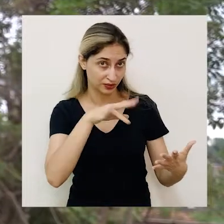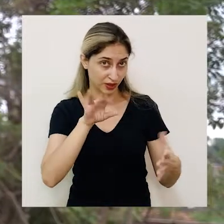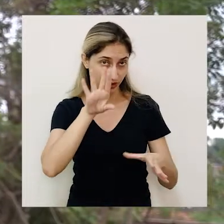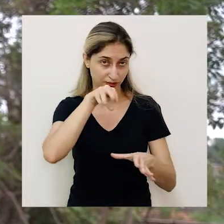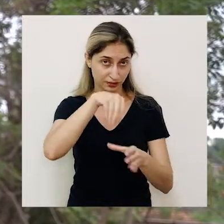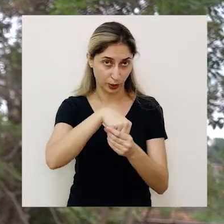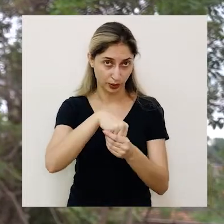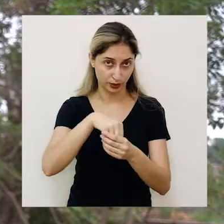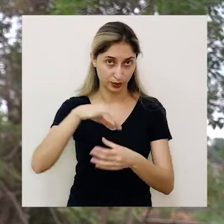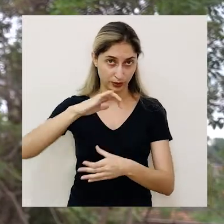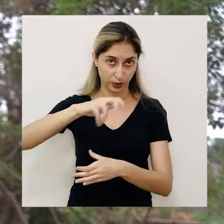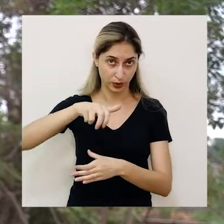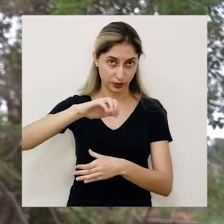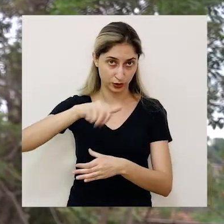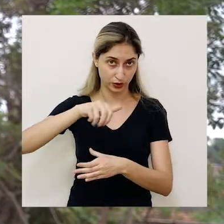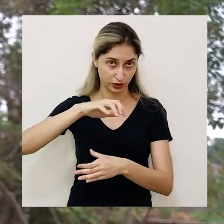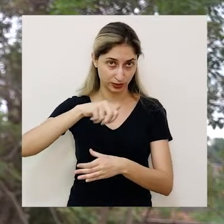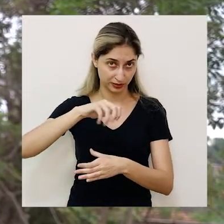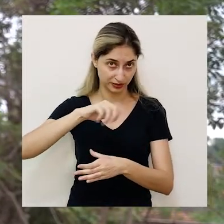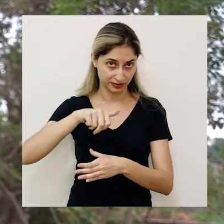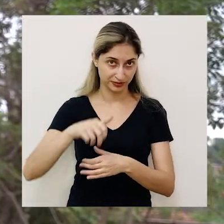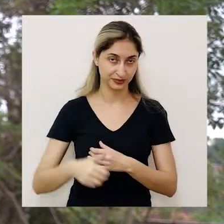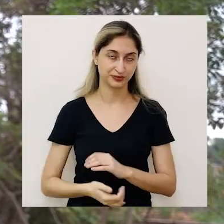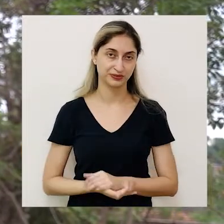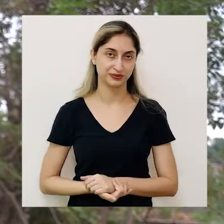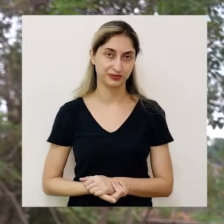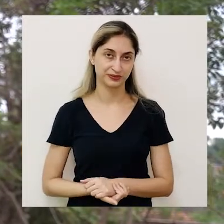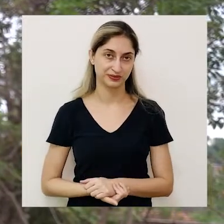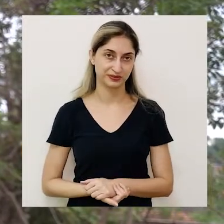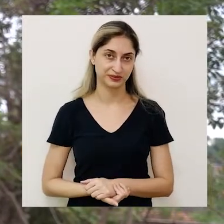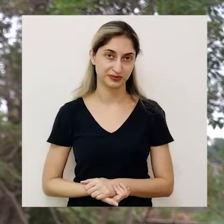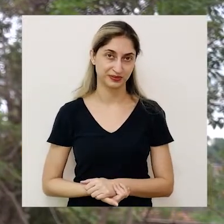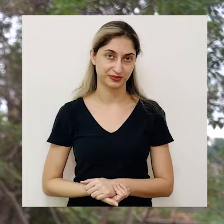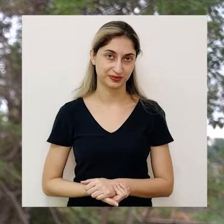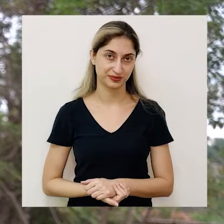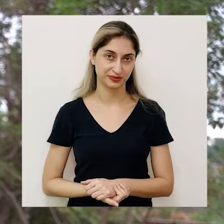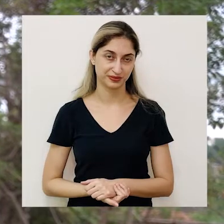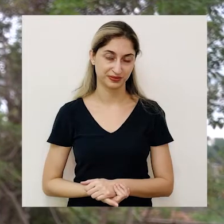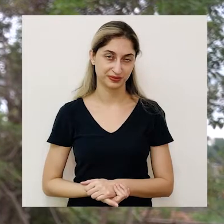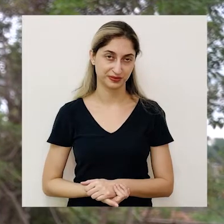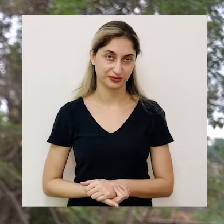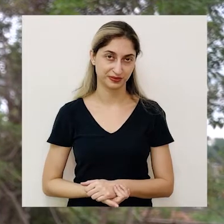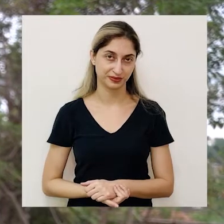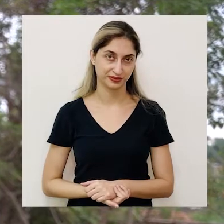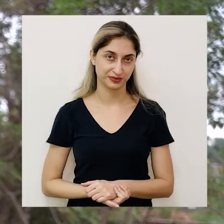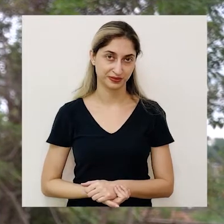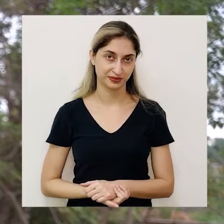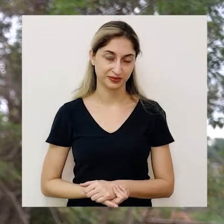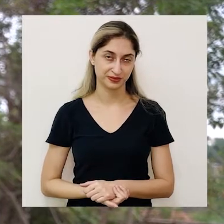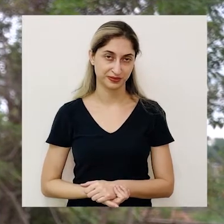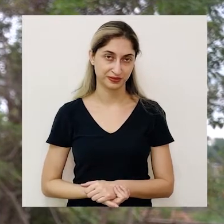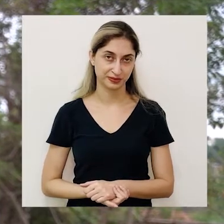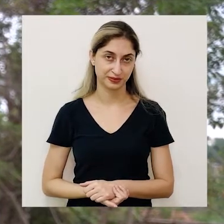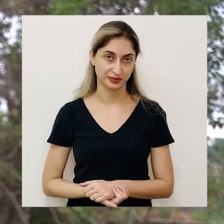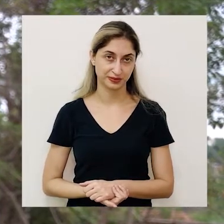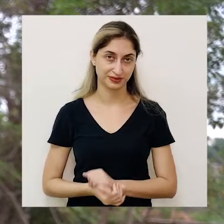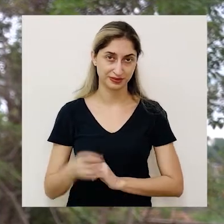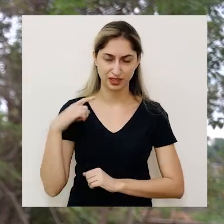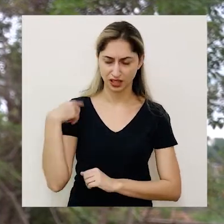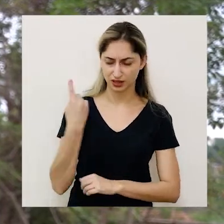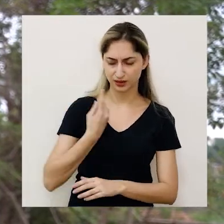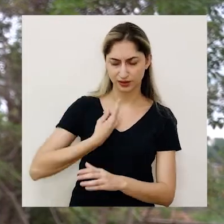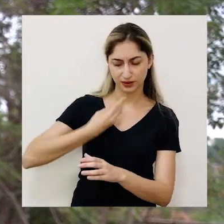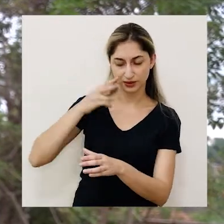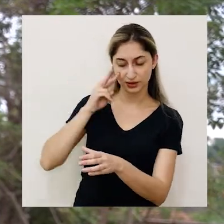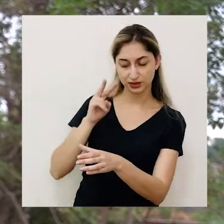vai colocar essa planta dentro do pote, né? Do jeito que você quiser, um jeito que cair legal. Vai tampar o pote,